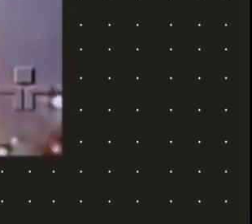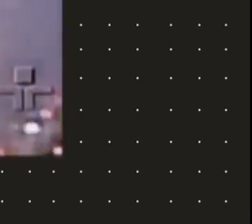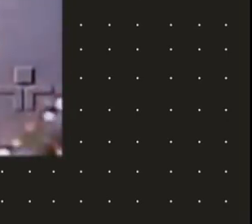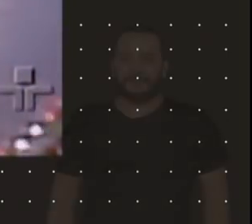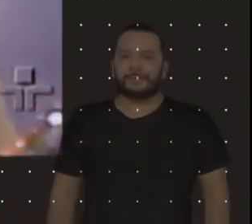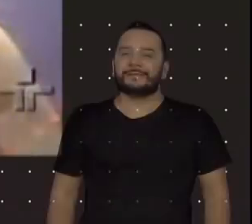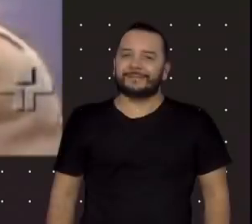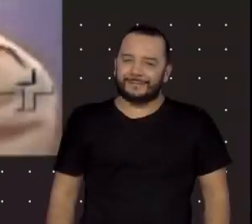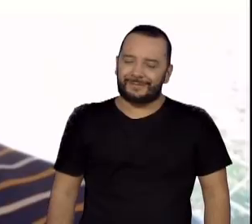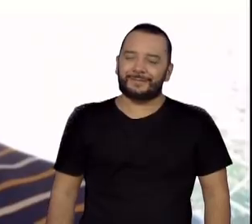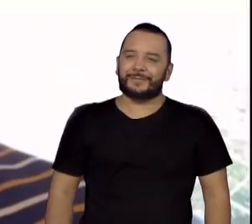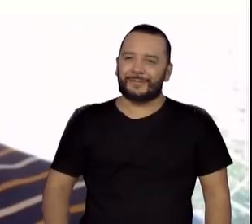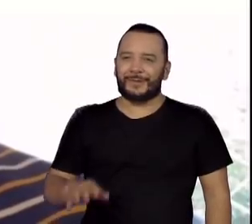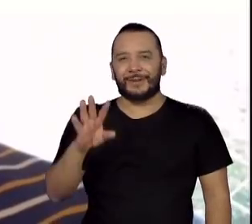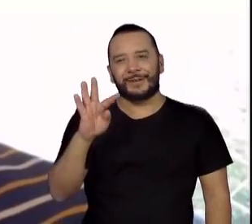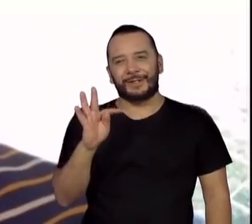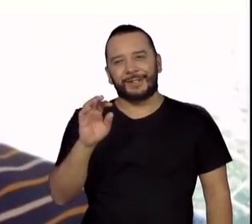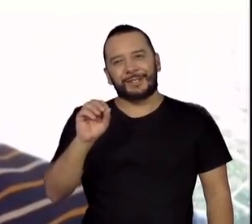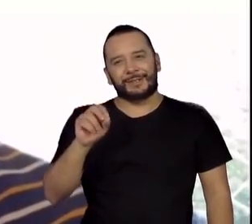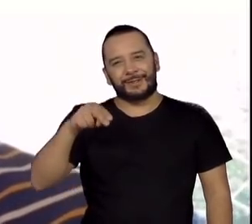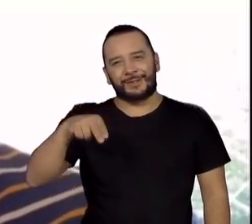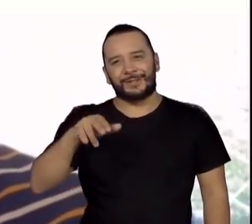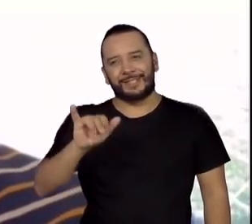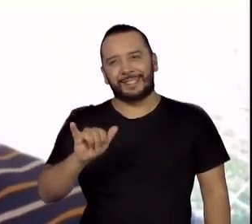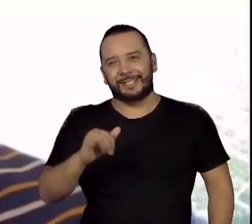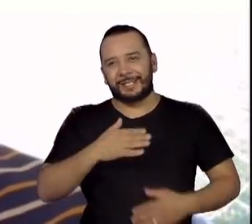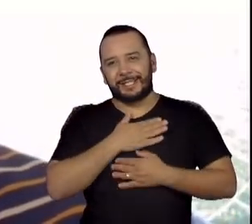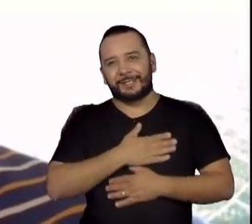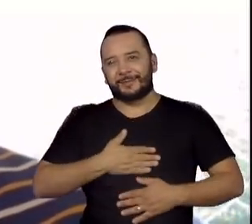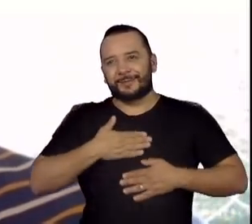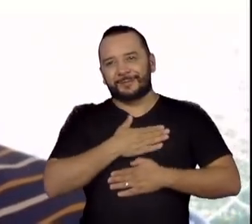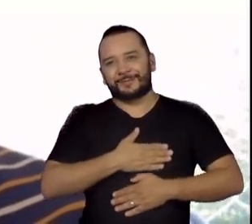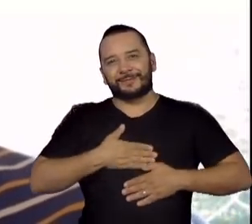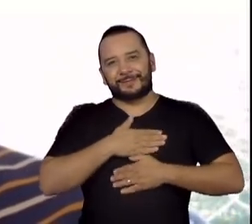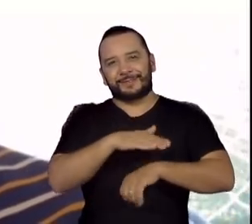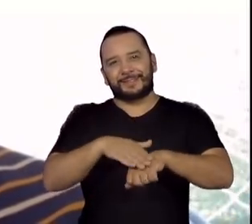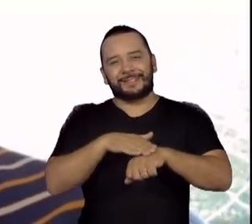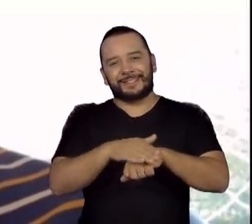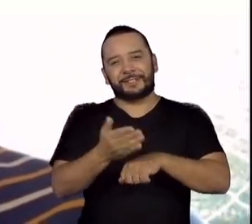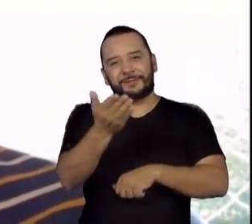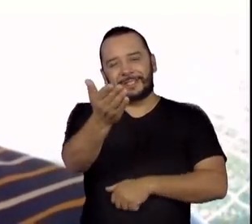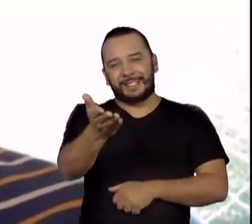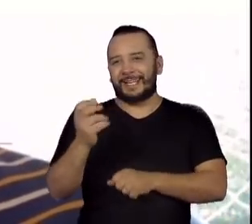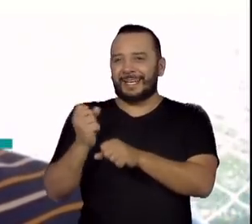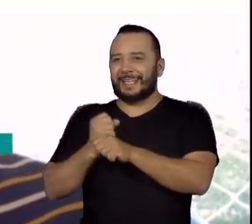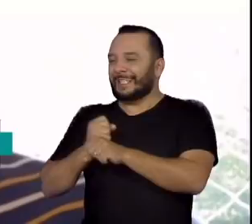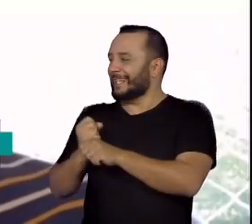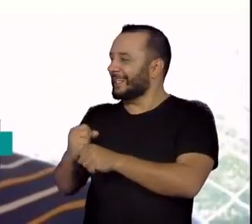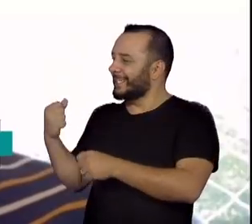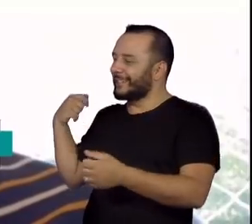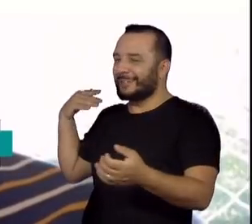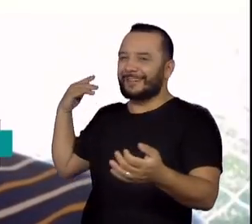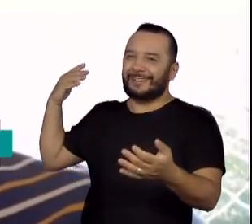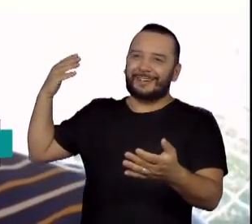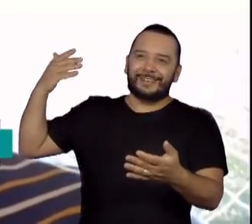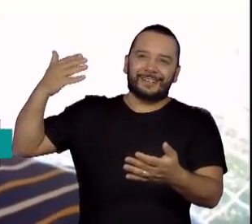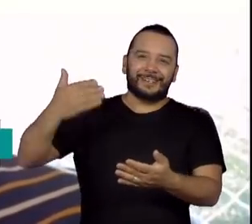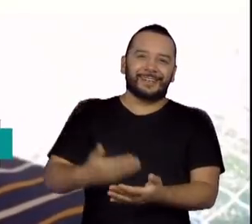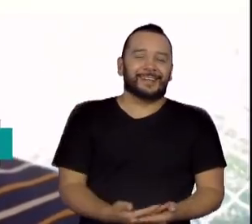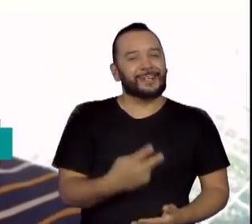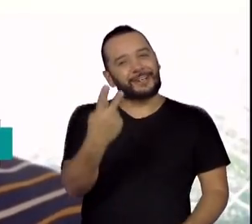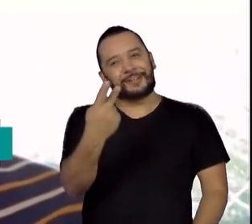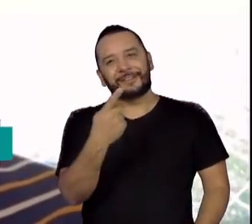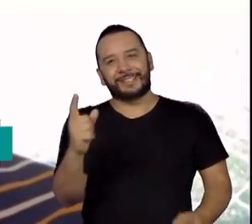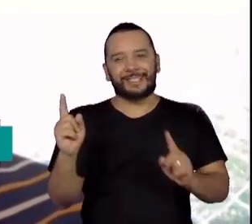Grande Tony Tornado, que prazer estar falando com você. Os anos passam e a gente continua junto, a